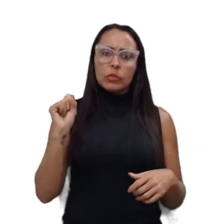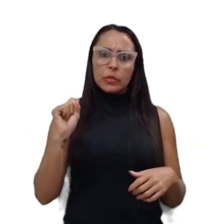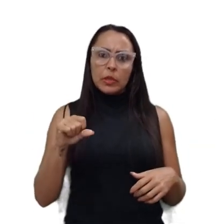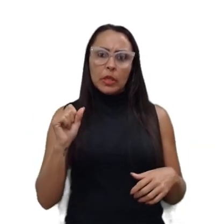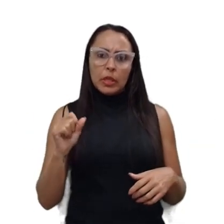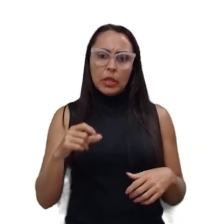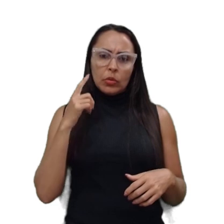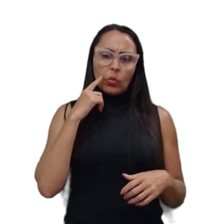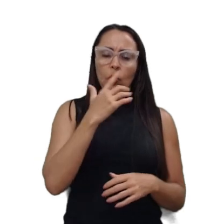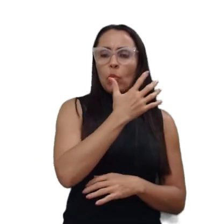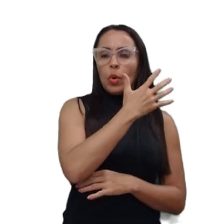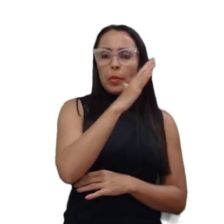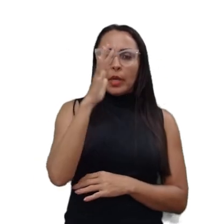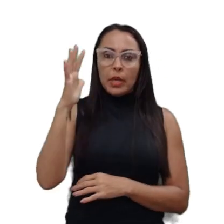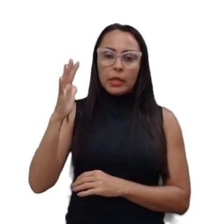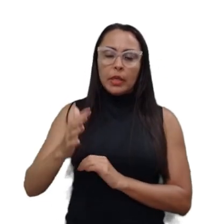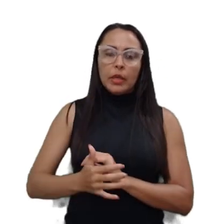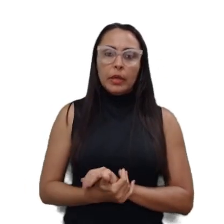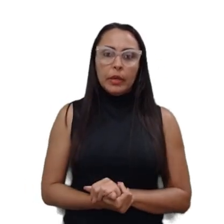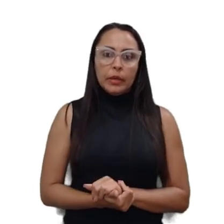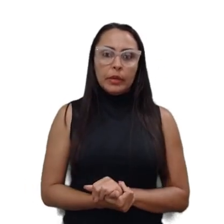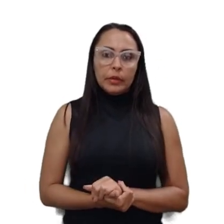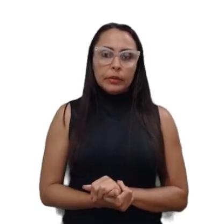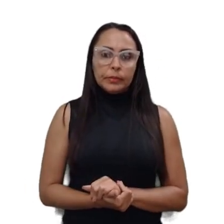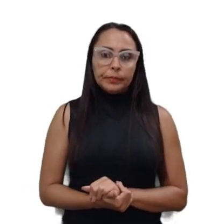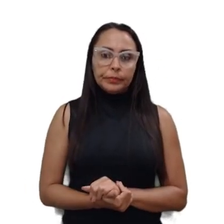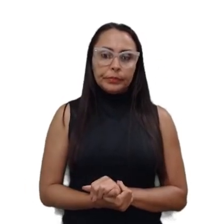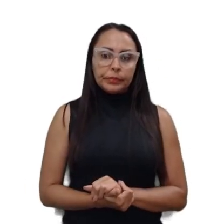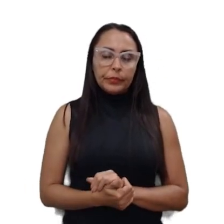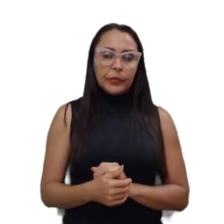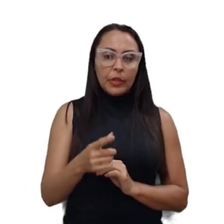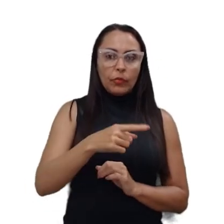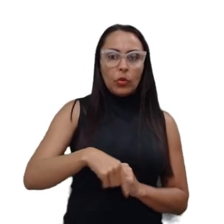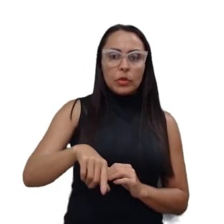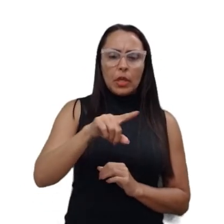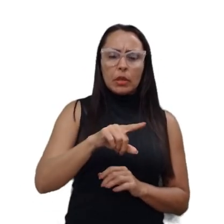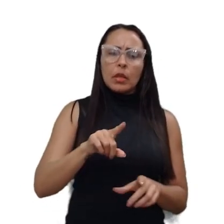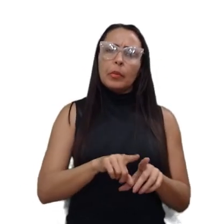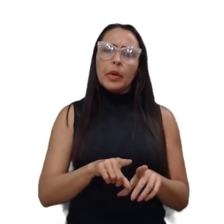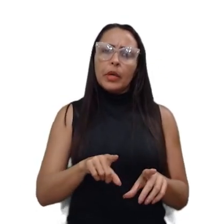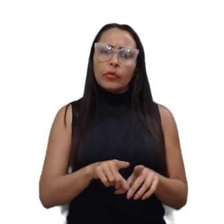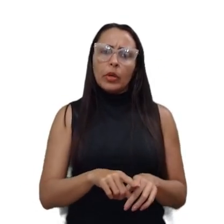ao ambiente. E aí, a partir disso, você vai tentar,